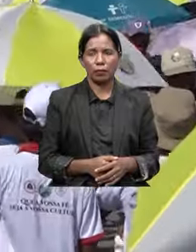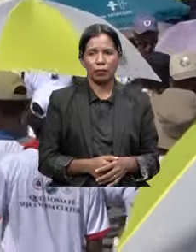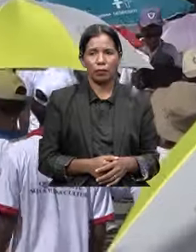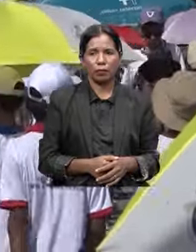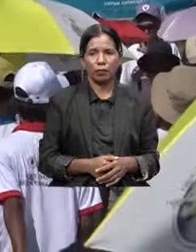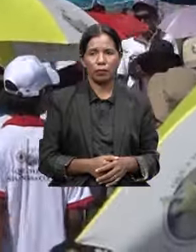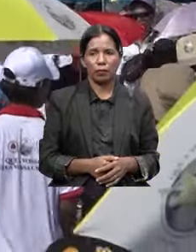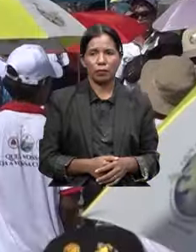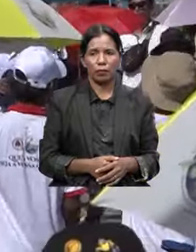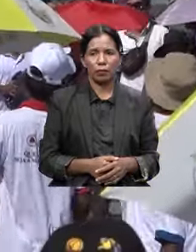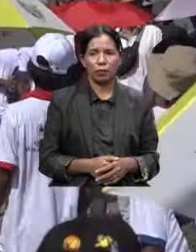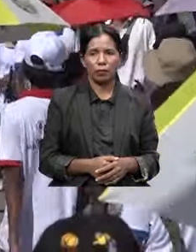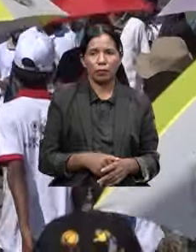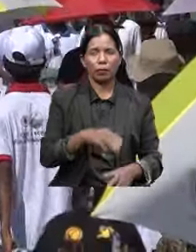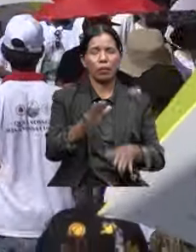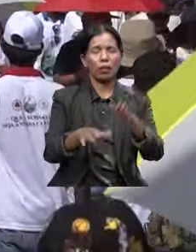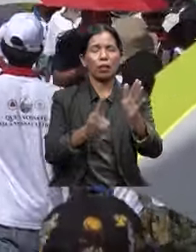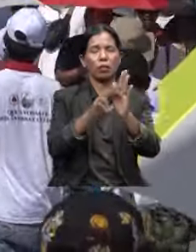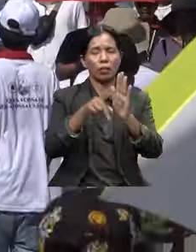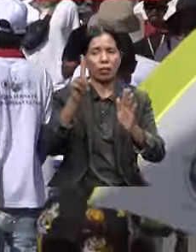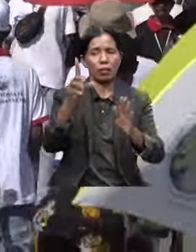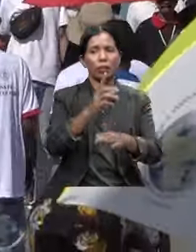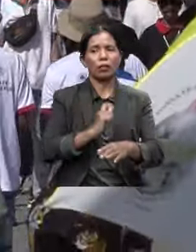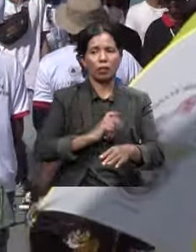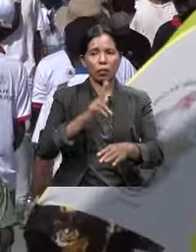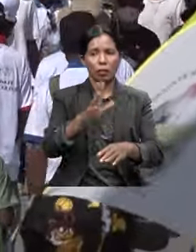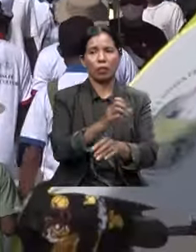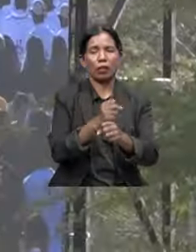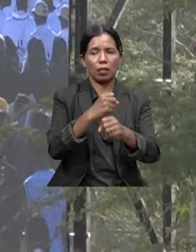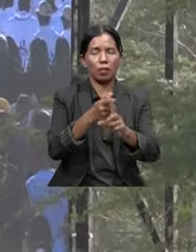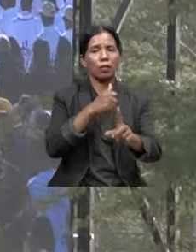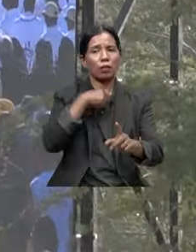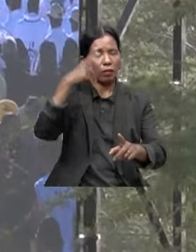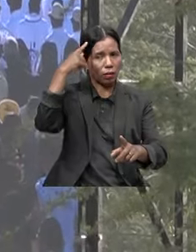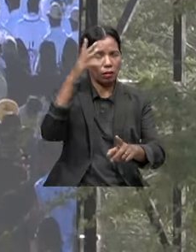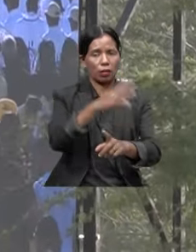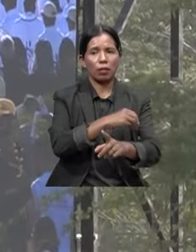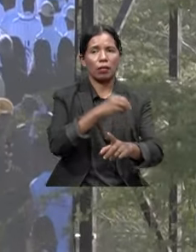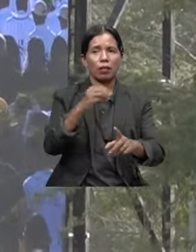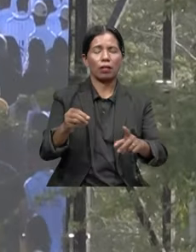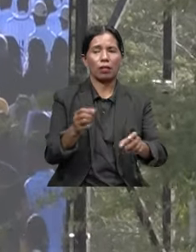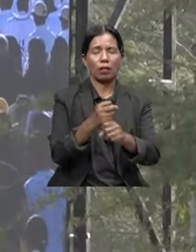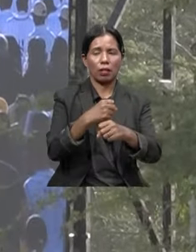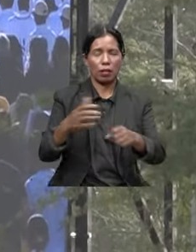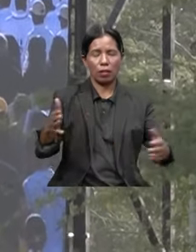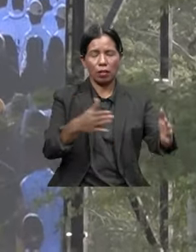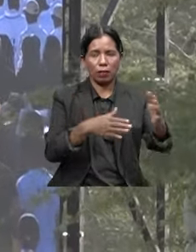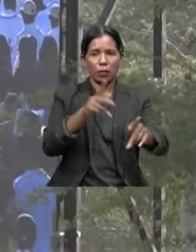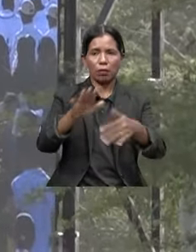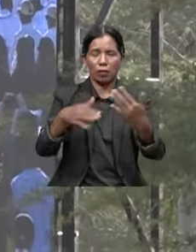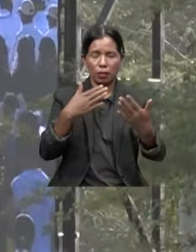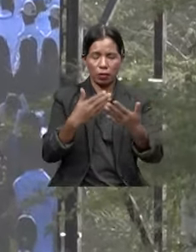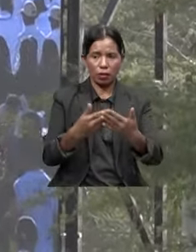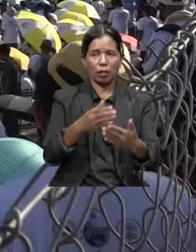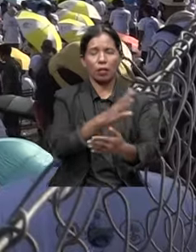Missa solene nebe laudurante oracido balun e Etacitolo preside Rússi Santo Padre, Papa Francisco, consegue a libro strani sira,